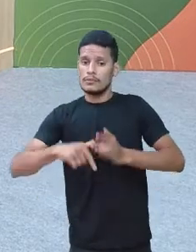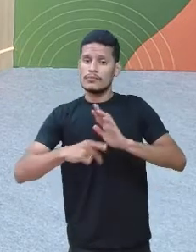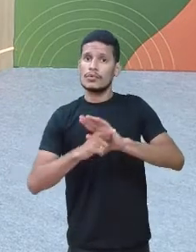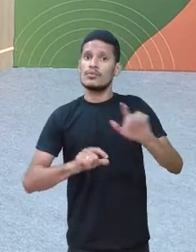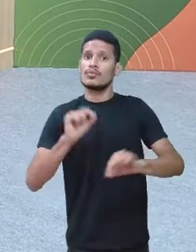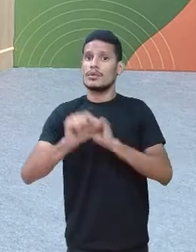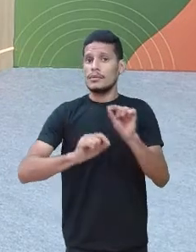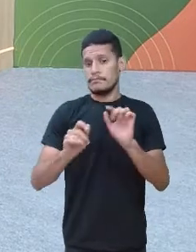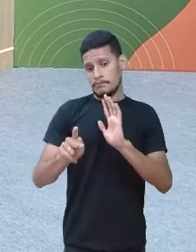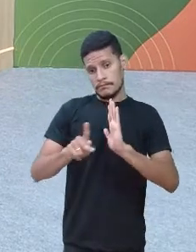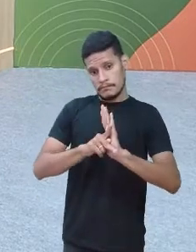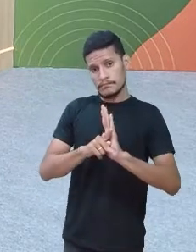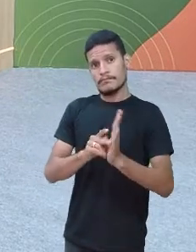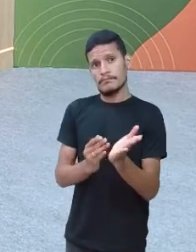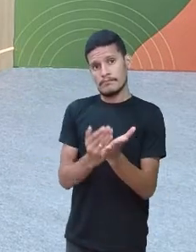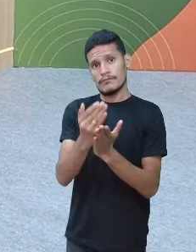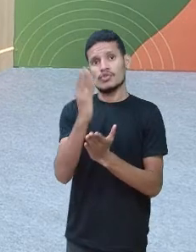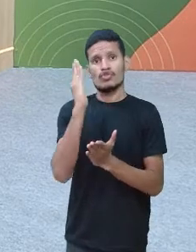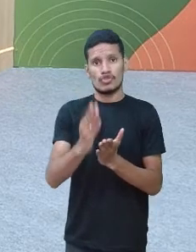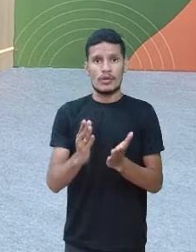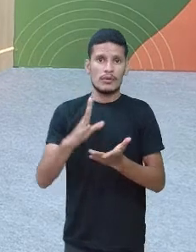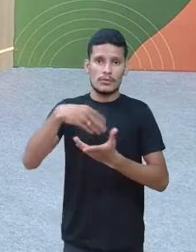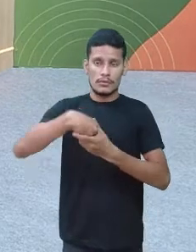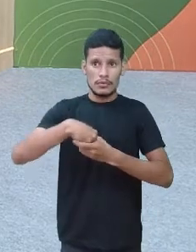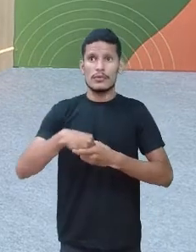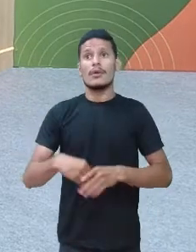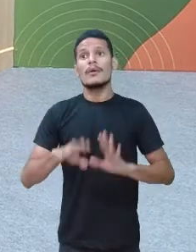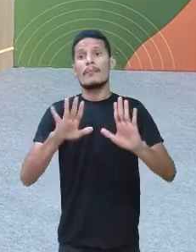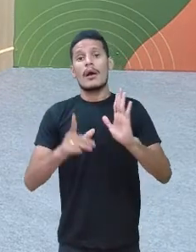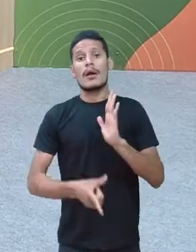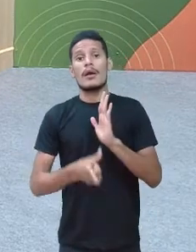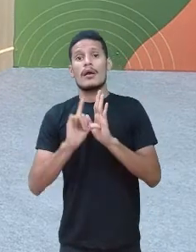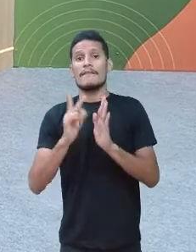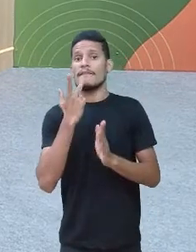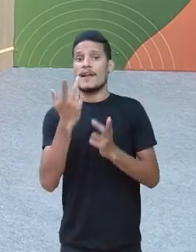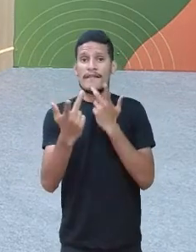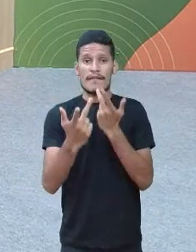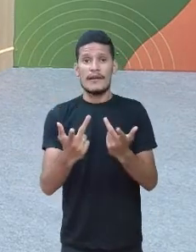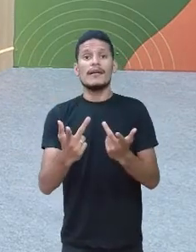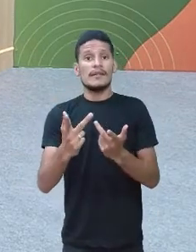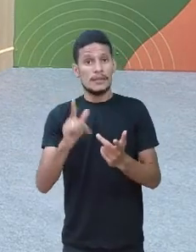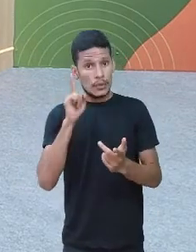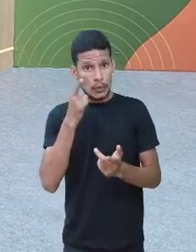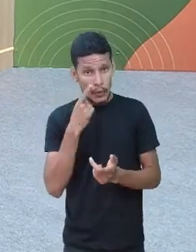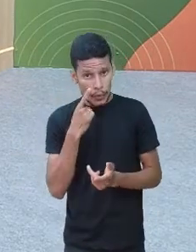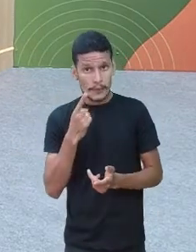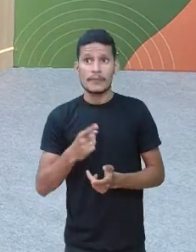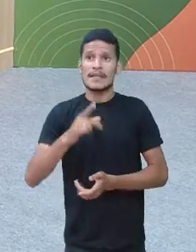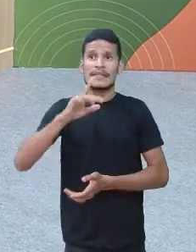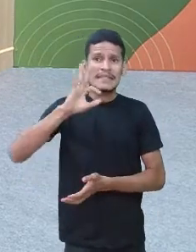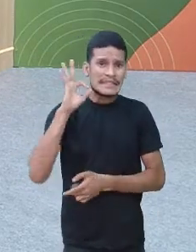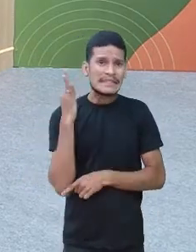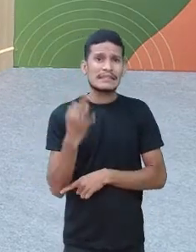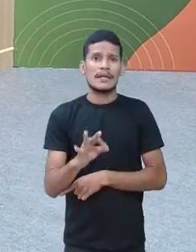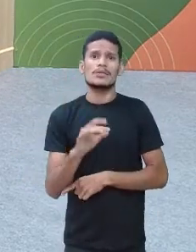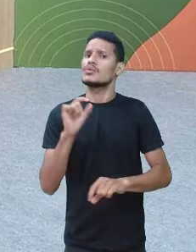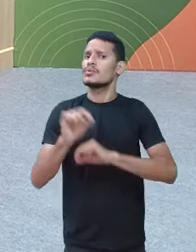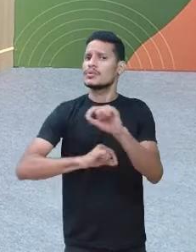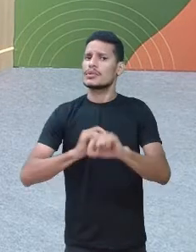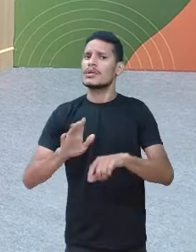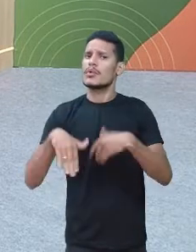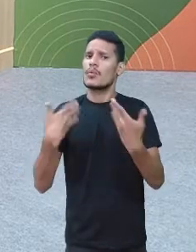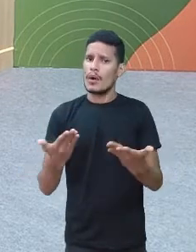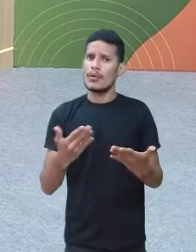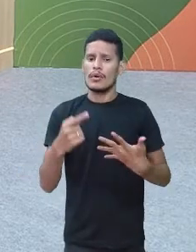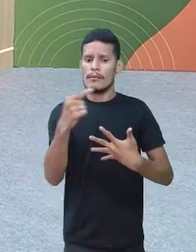estão aí envolvidos, Mas aí, antes de falar exatamente quais são os princípios,